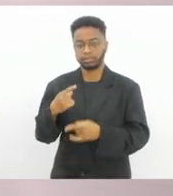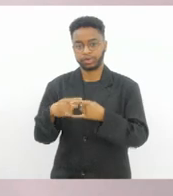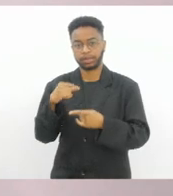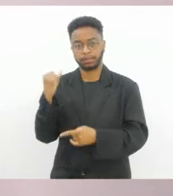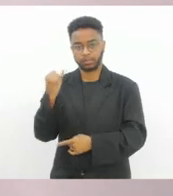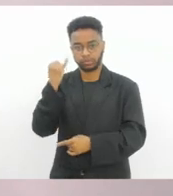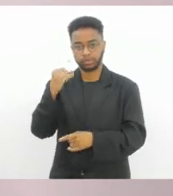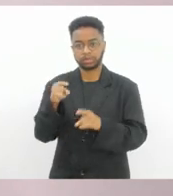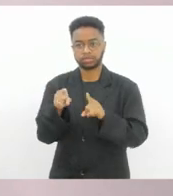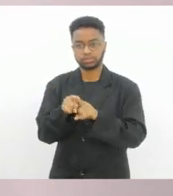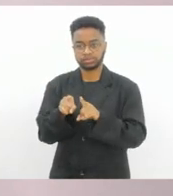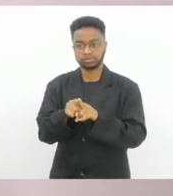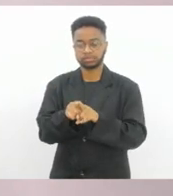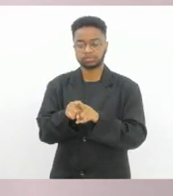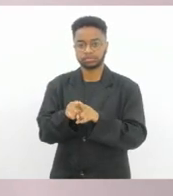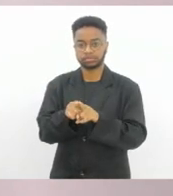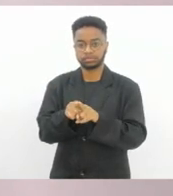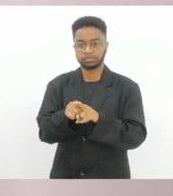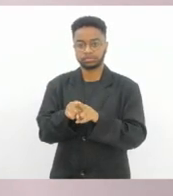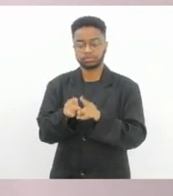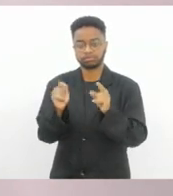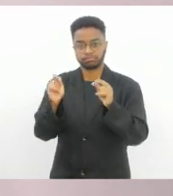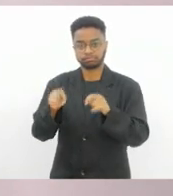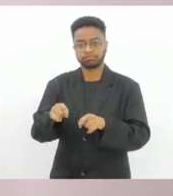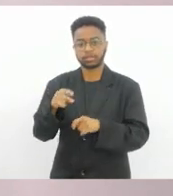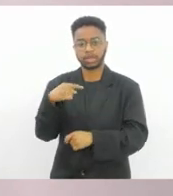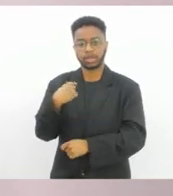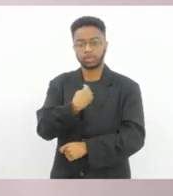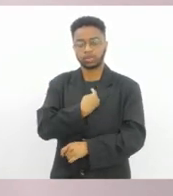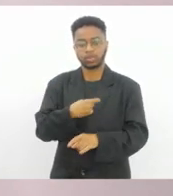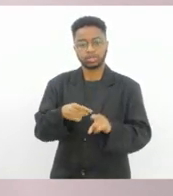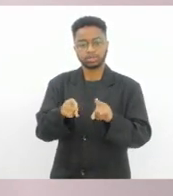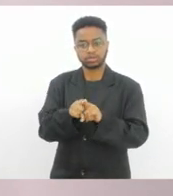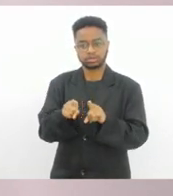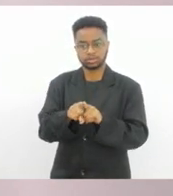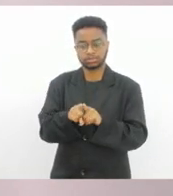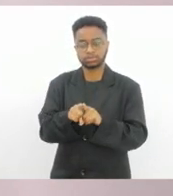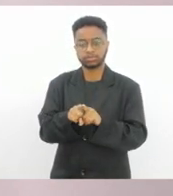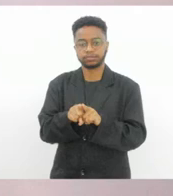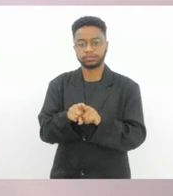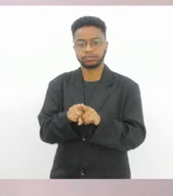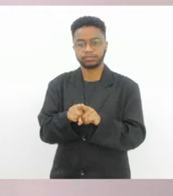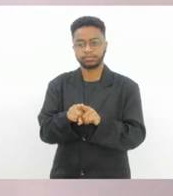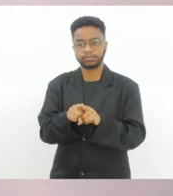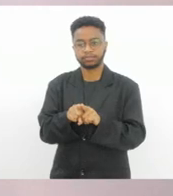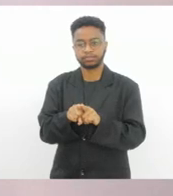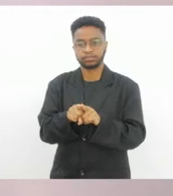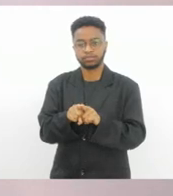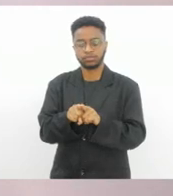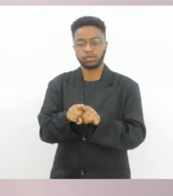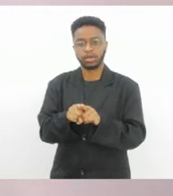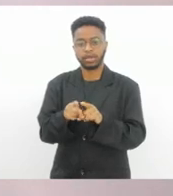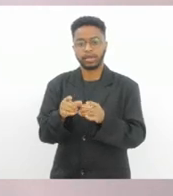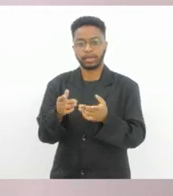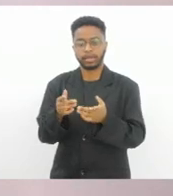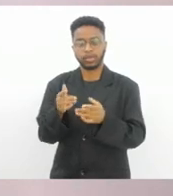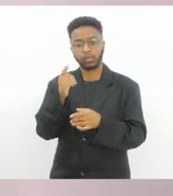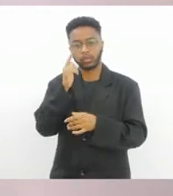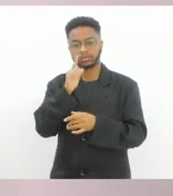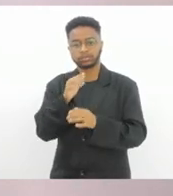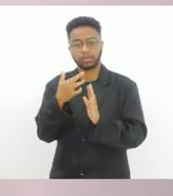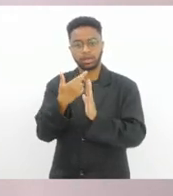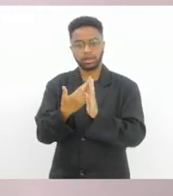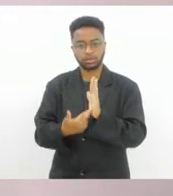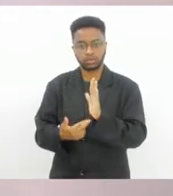importante para que nós também deixemos, né, o relatório da Comissão